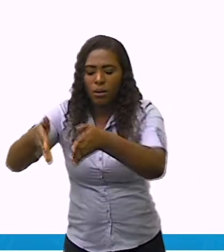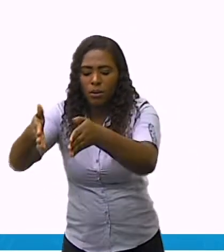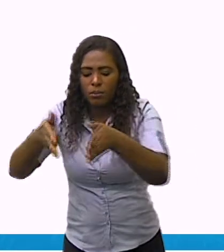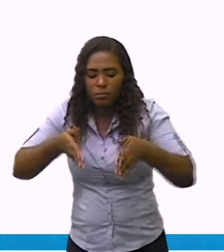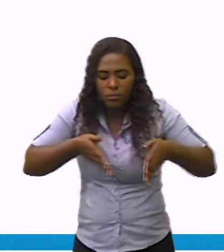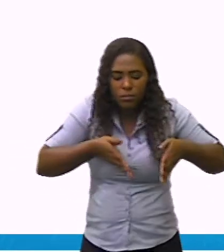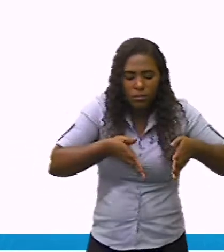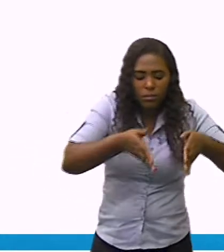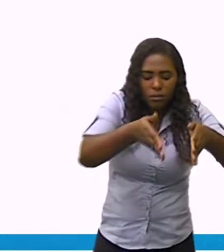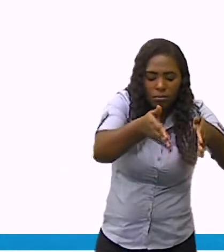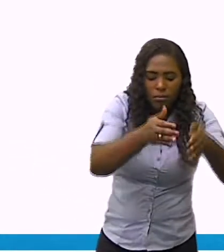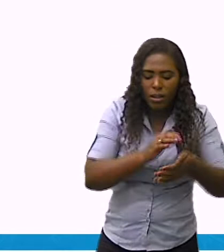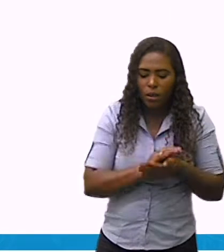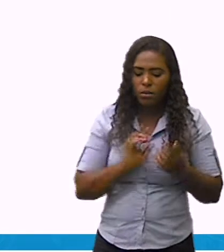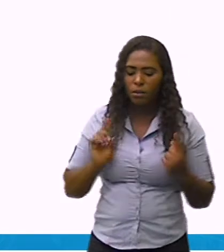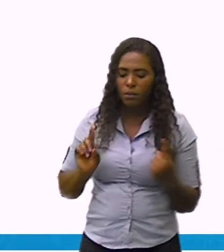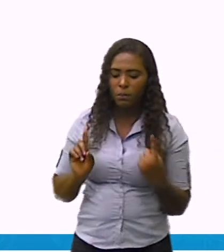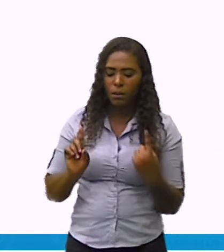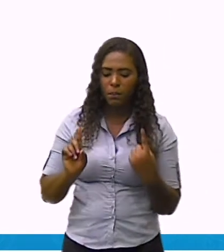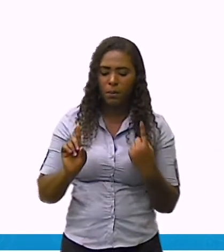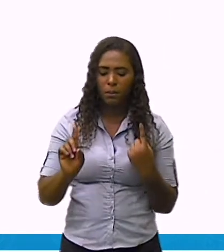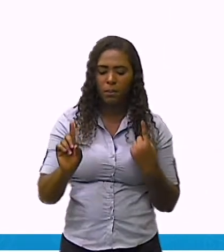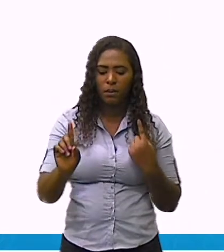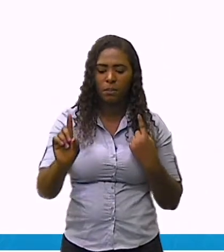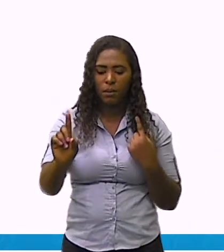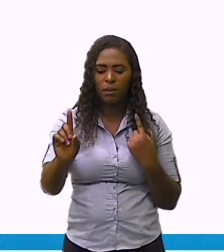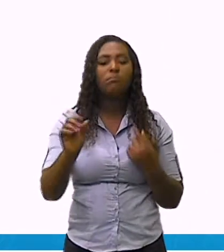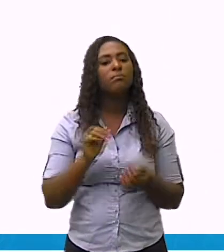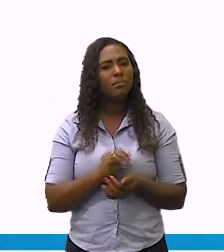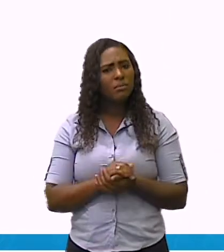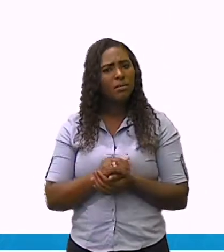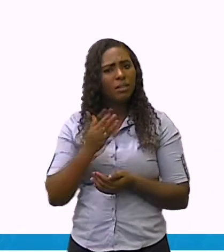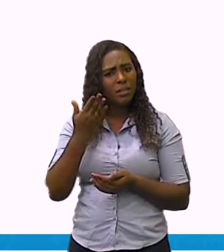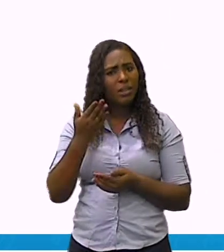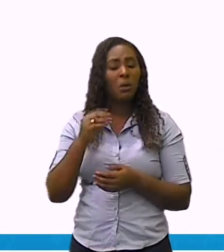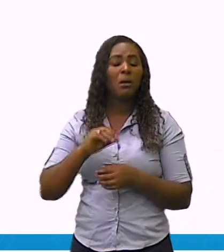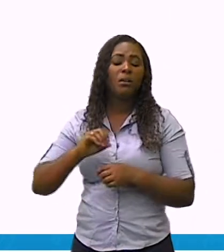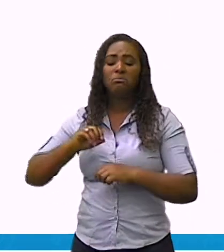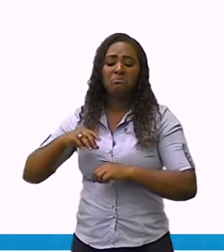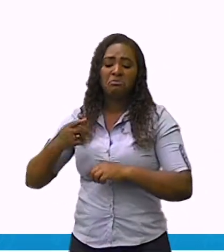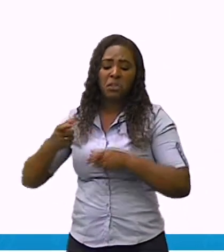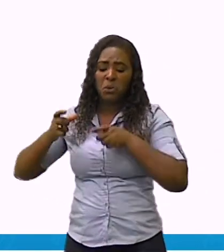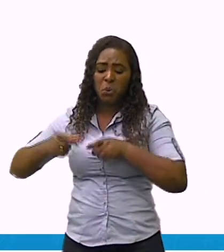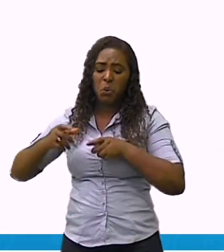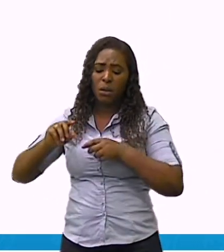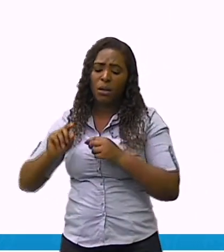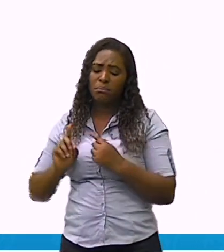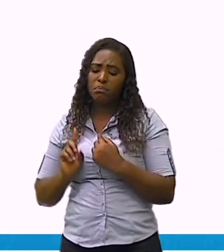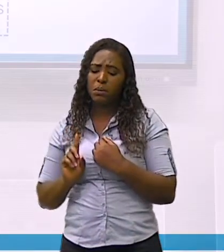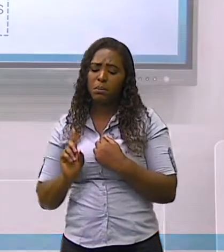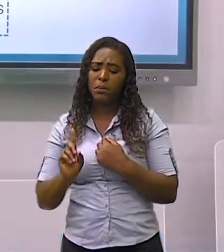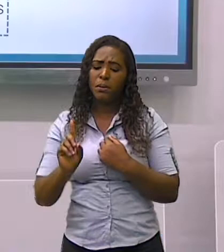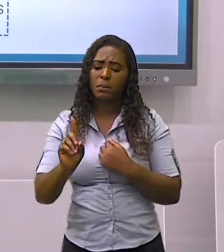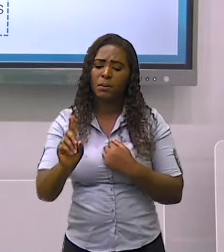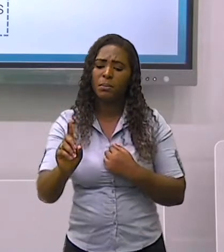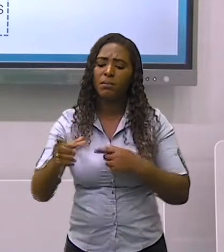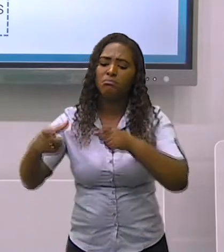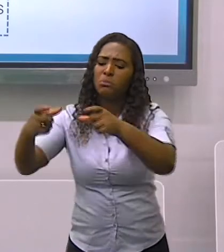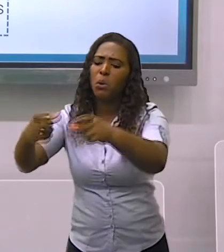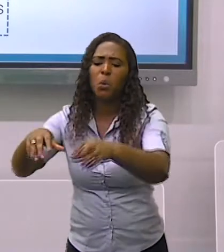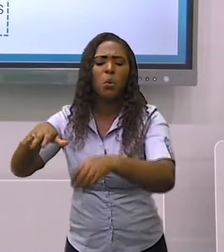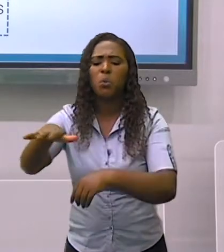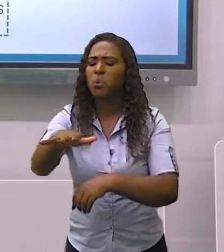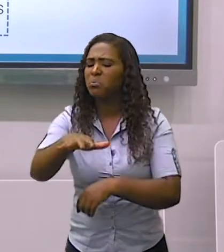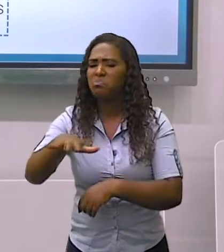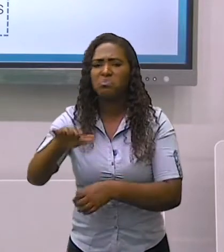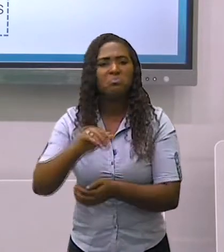para outra. Estes espaços, eles oferecem serviços que são